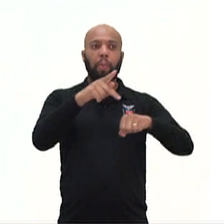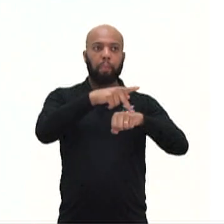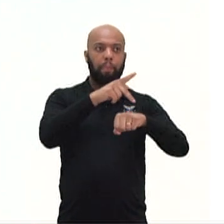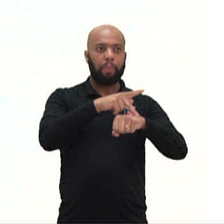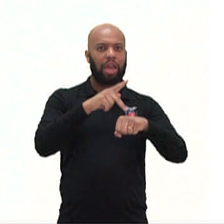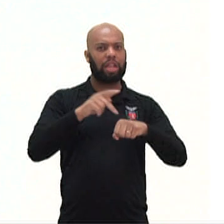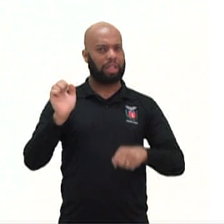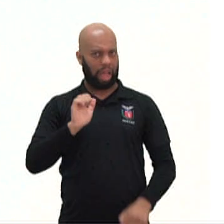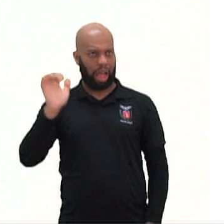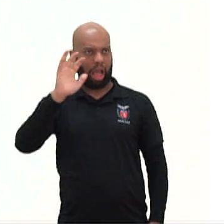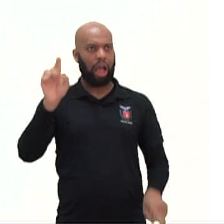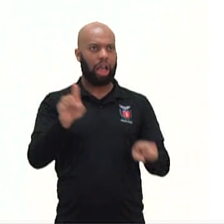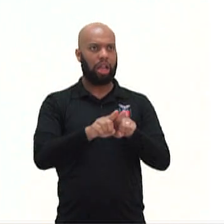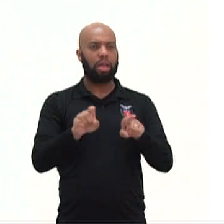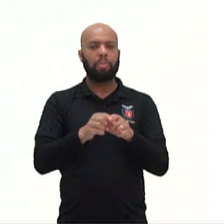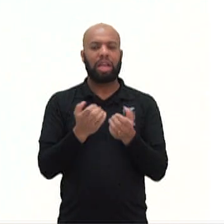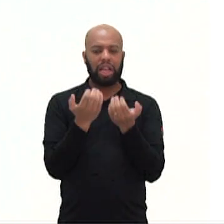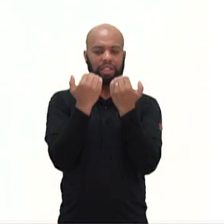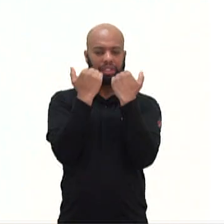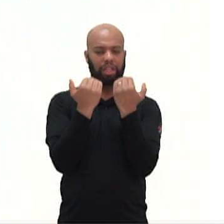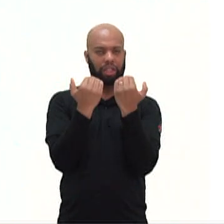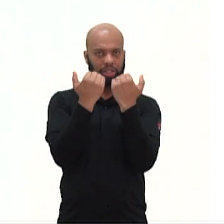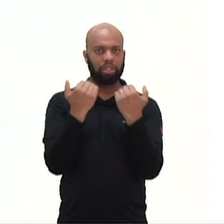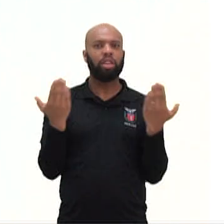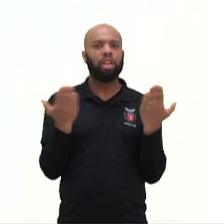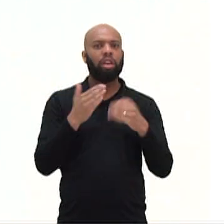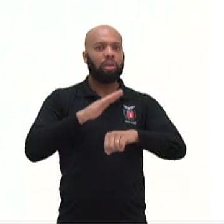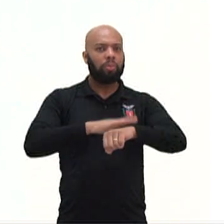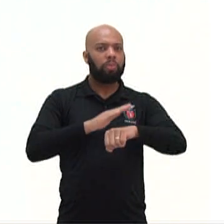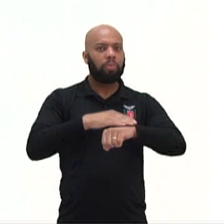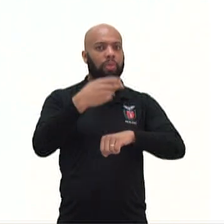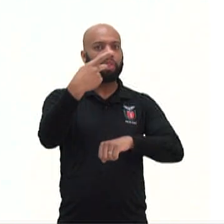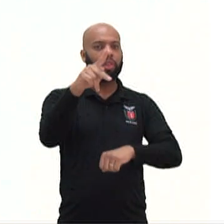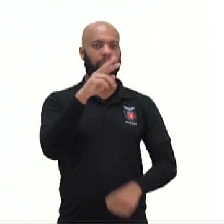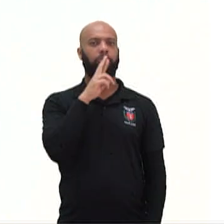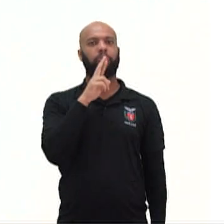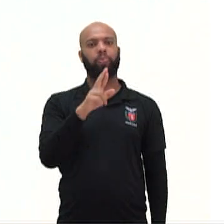pedras preciosas e milho. Agora você tem um tempo para responder.